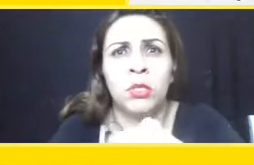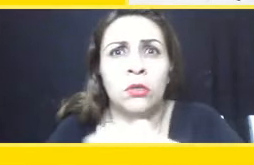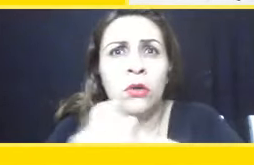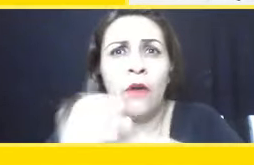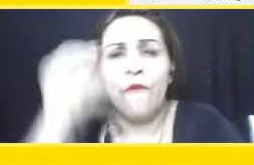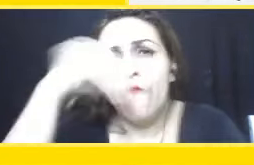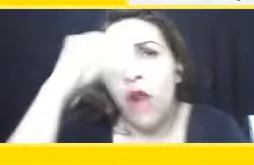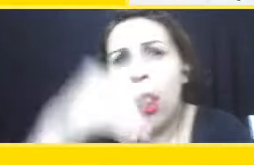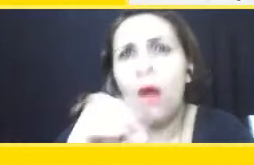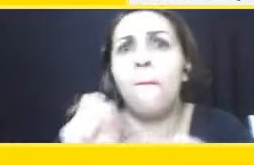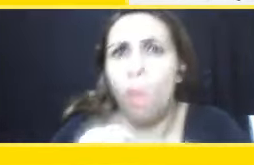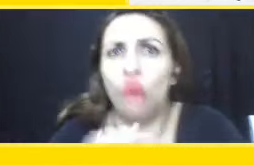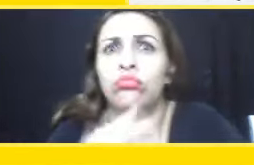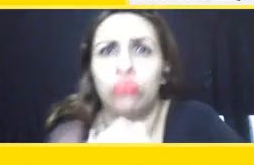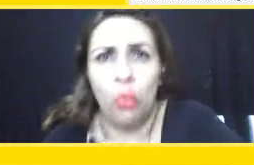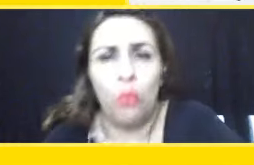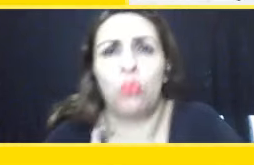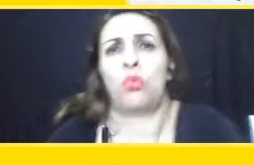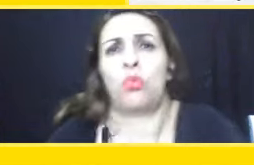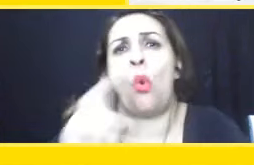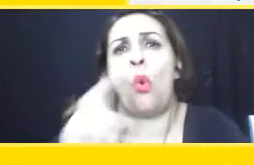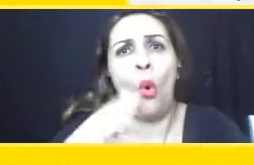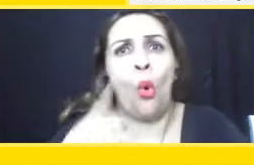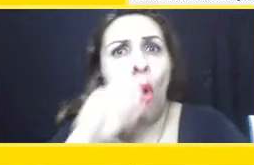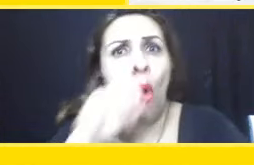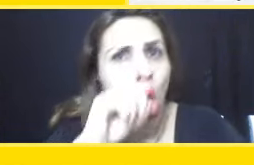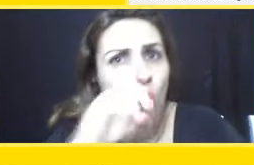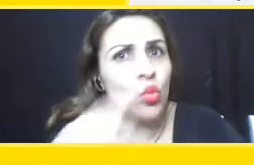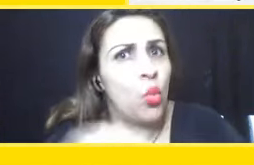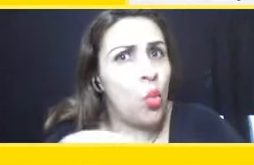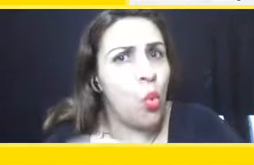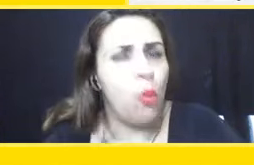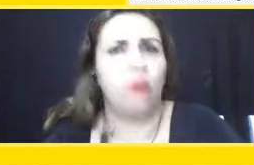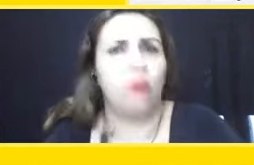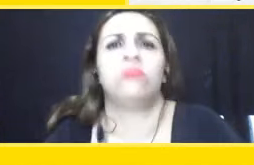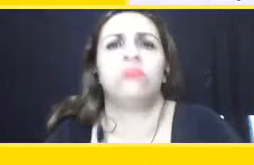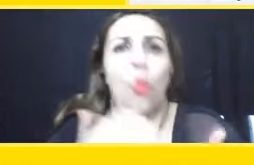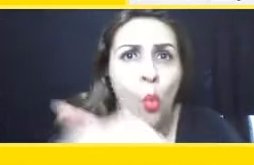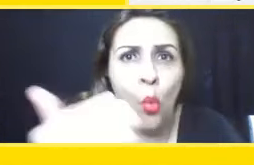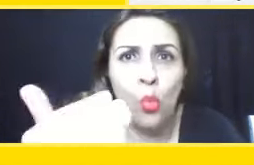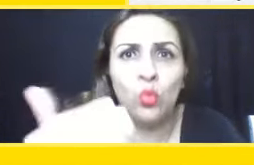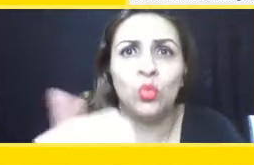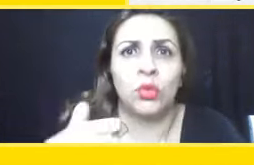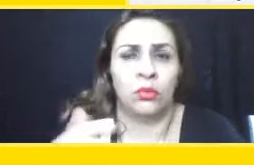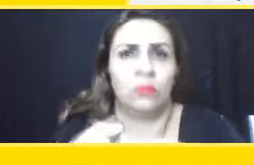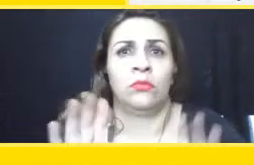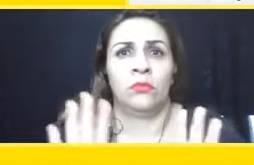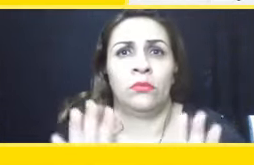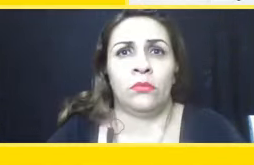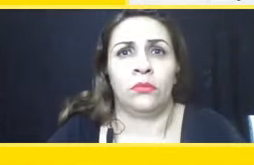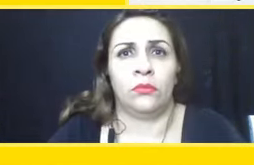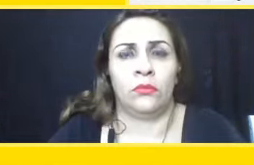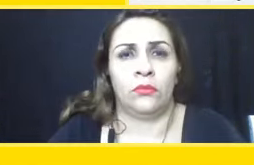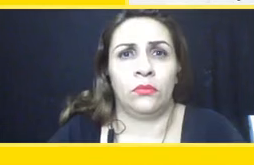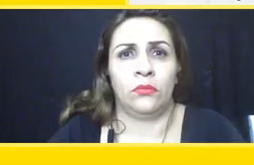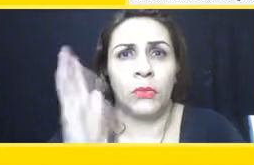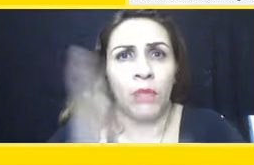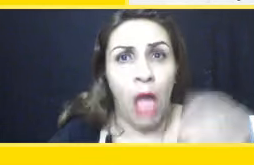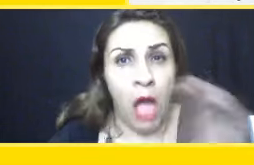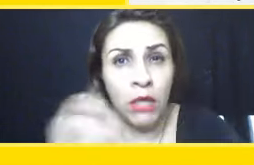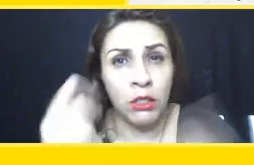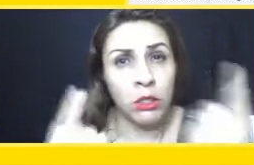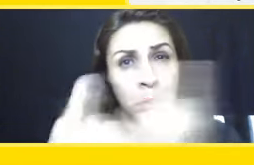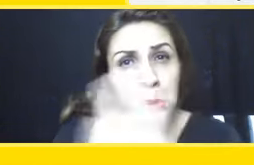vulneráveis, né, ao coronavírus ou que são do grupo de risco, e continuar fazendo o que a gente chama de ação híbrida, tanto